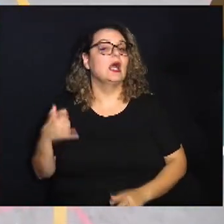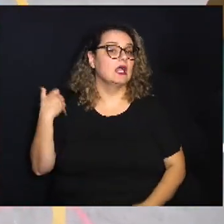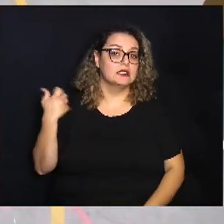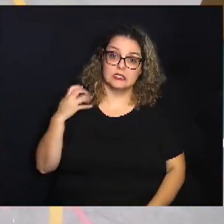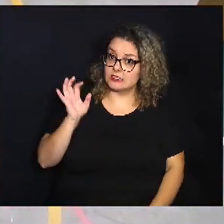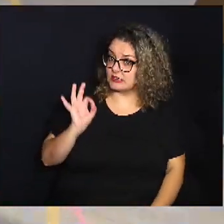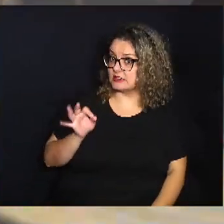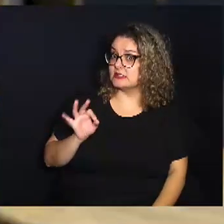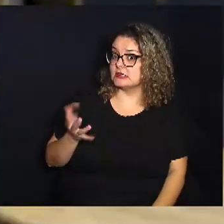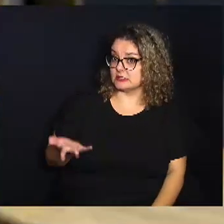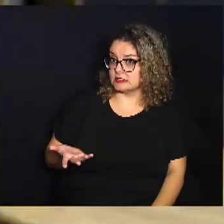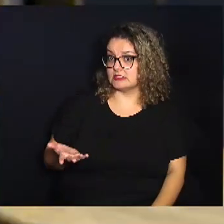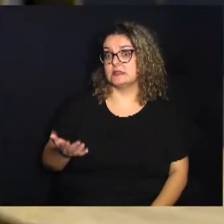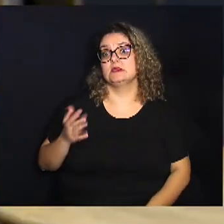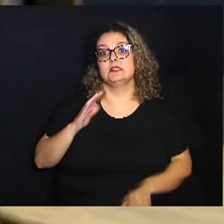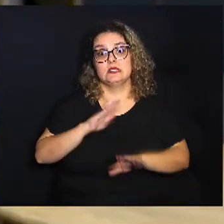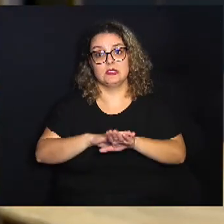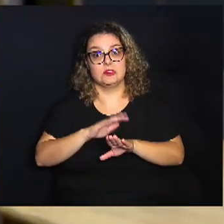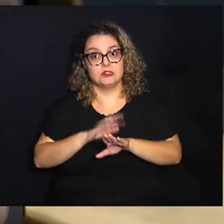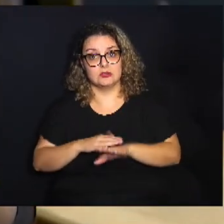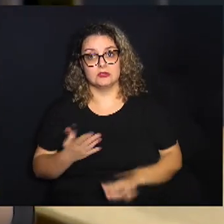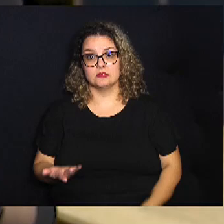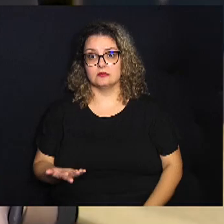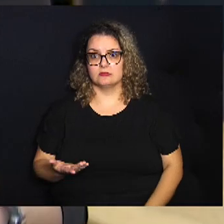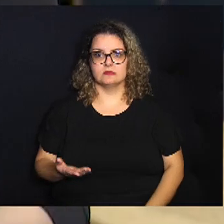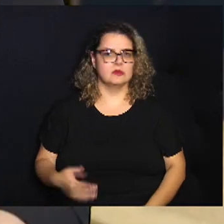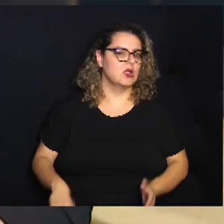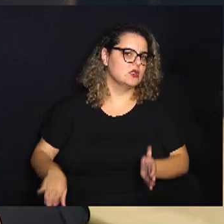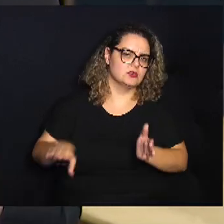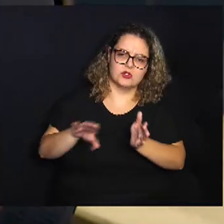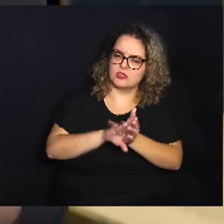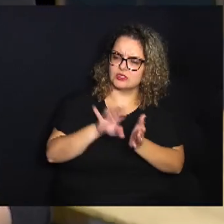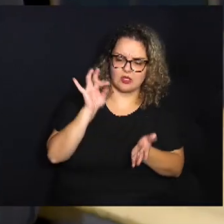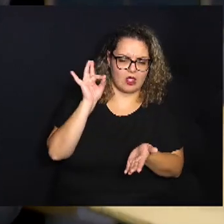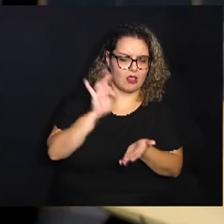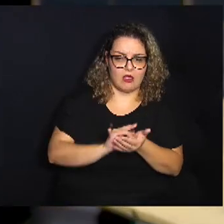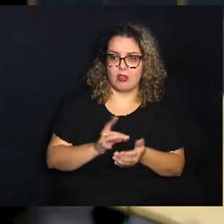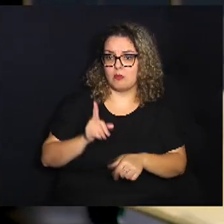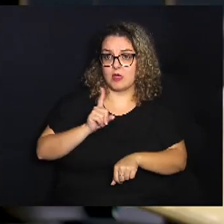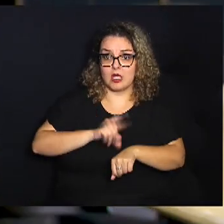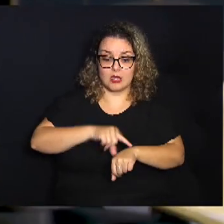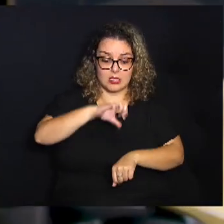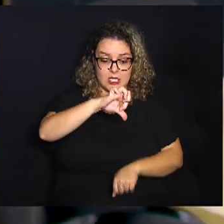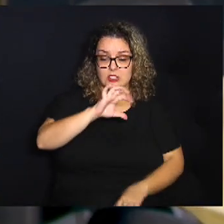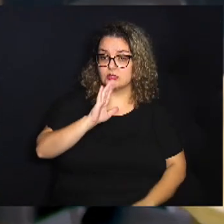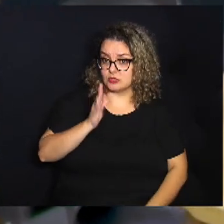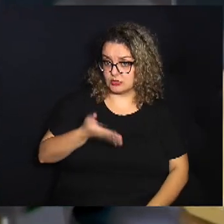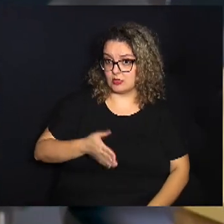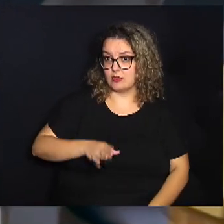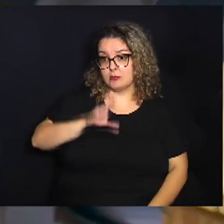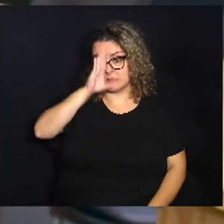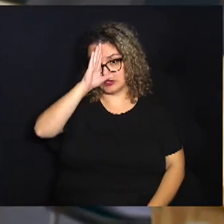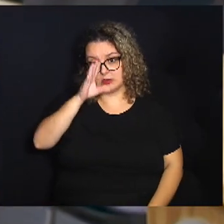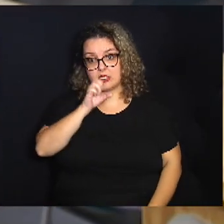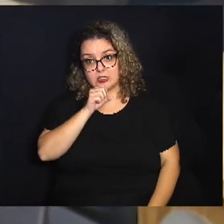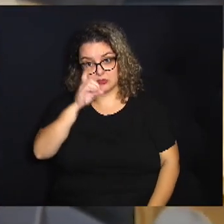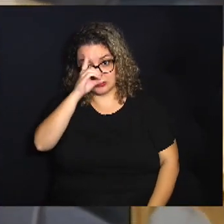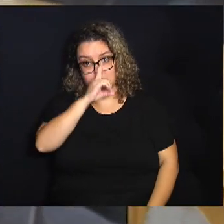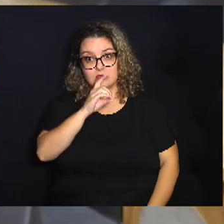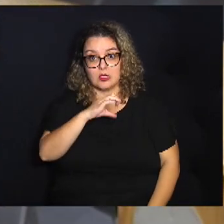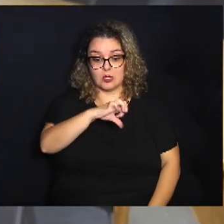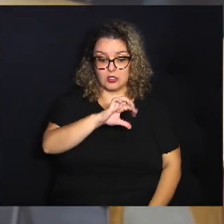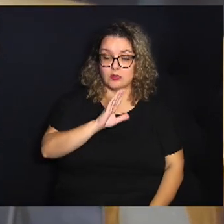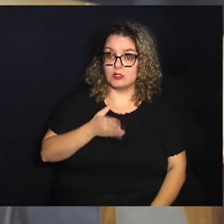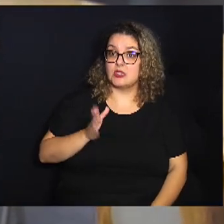né, das atividades. Mas é só chegar realmente a partir das 9h30, principalmente no final de semana, a partir das 9h30 nós